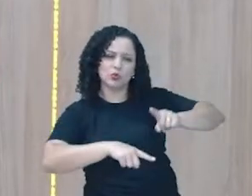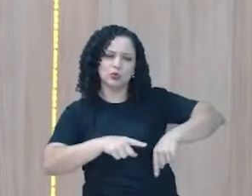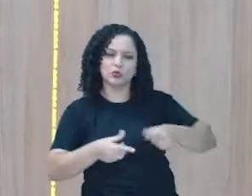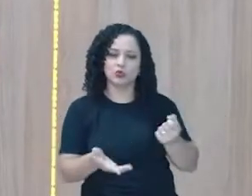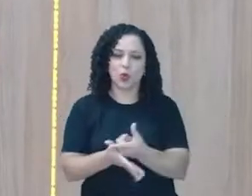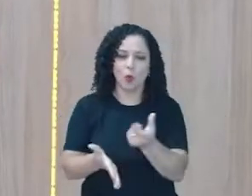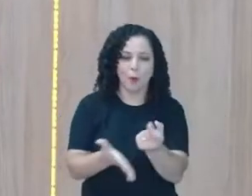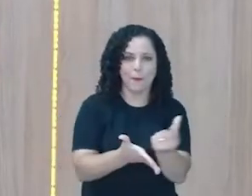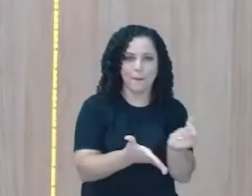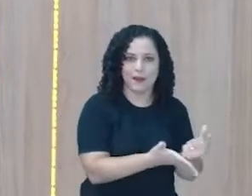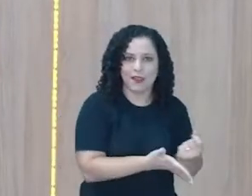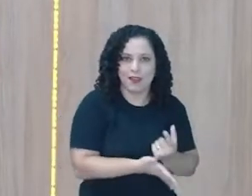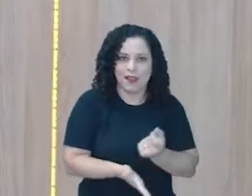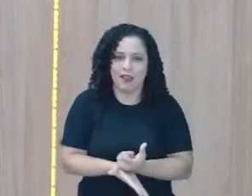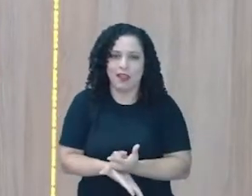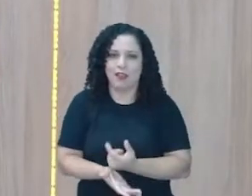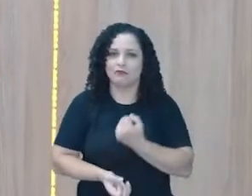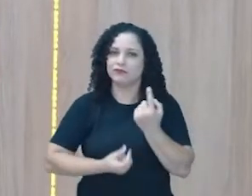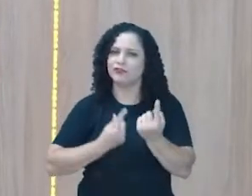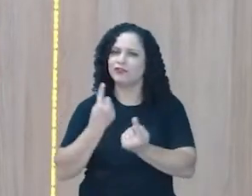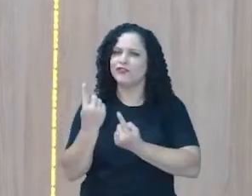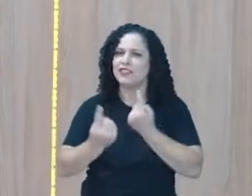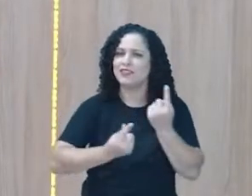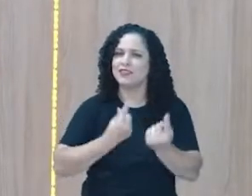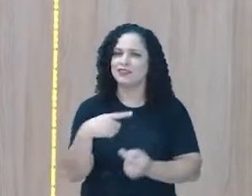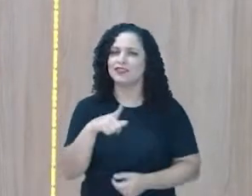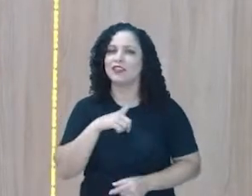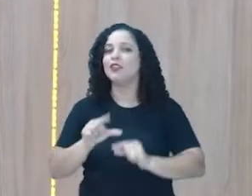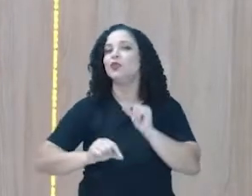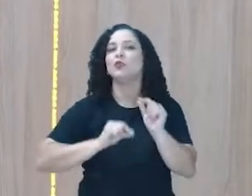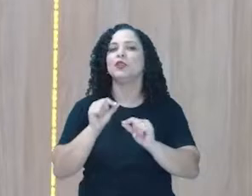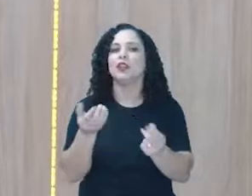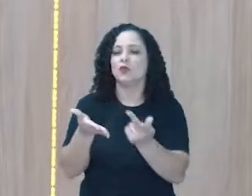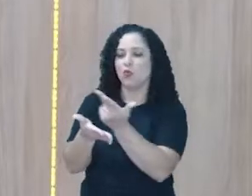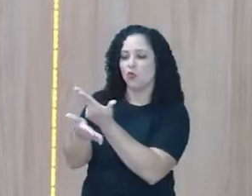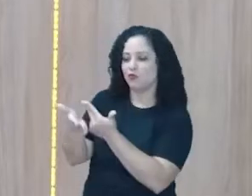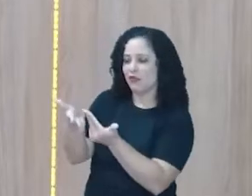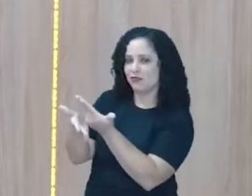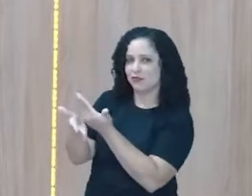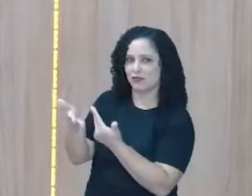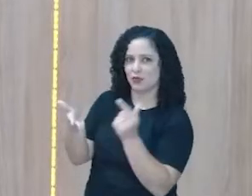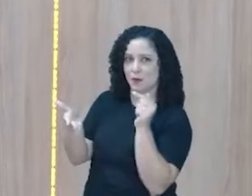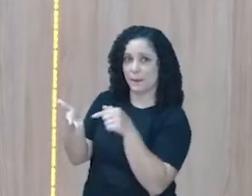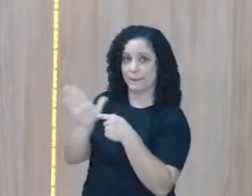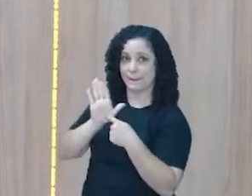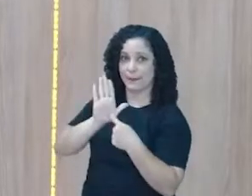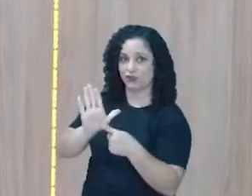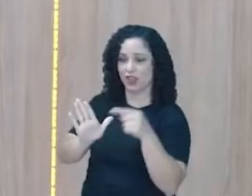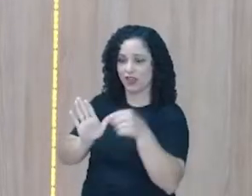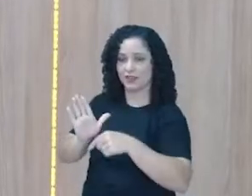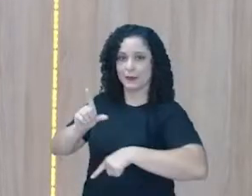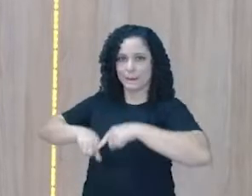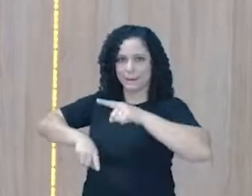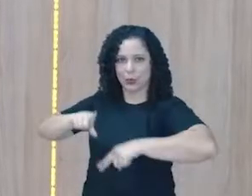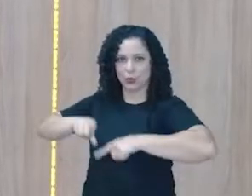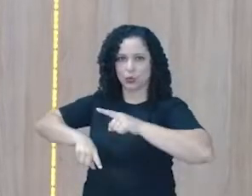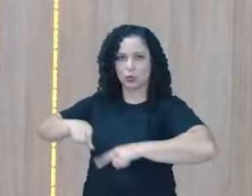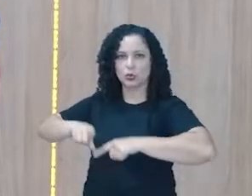compra, muitas vezes a gente encontra algum símbolozinho ali dizendo que aquele produto